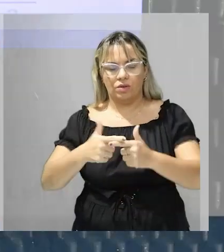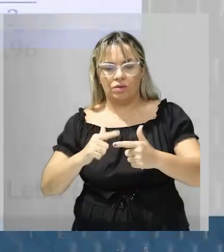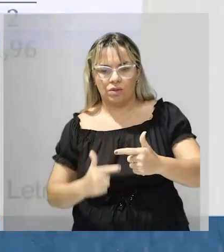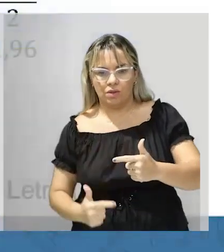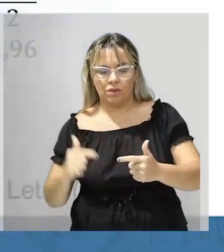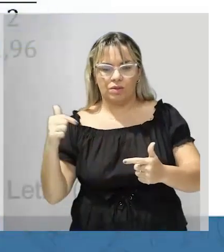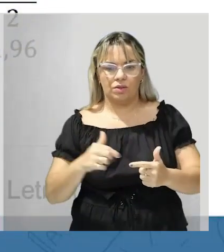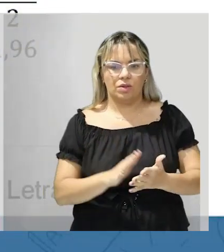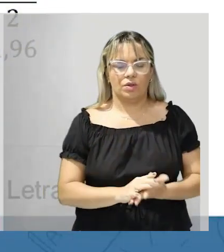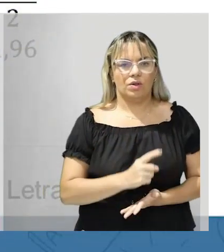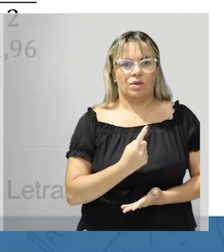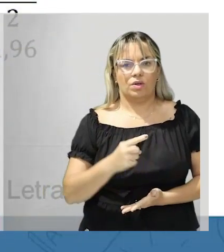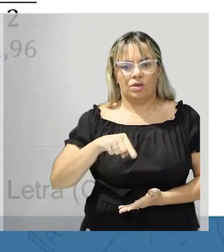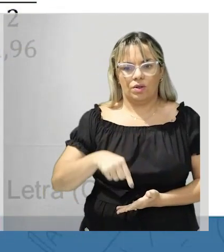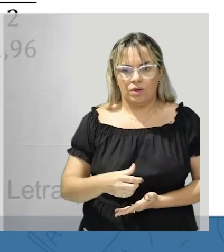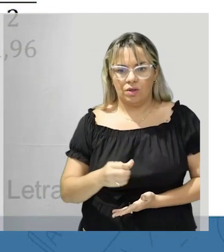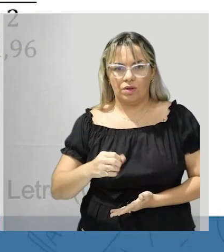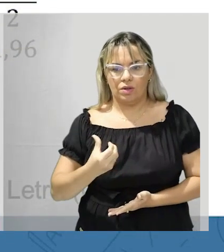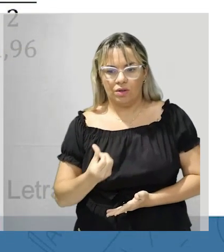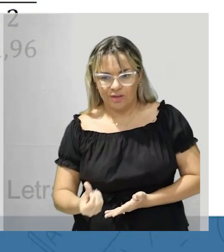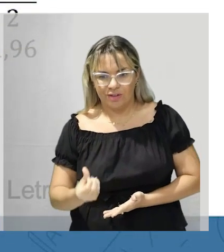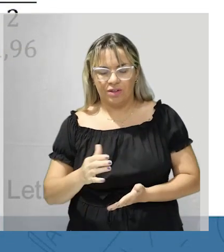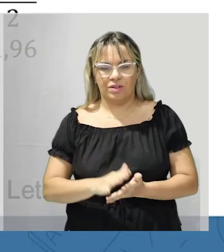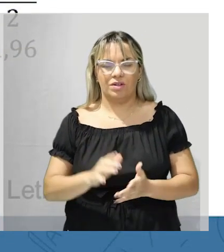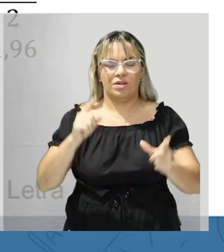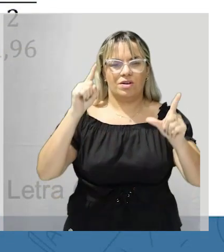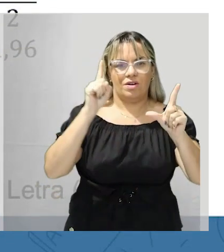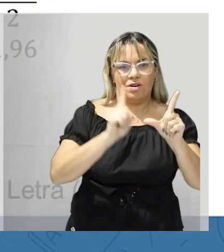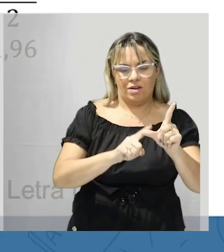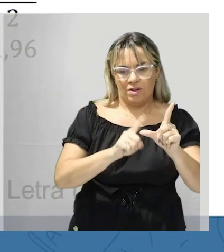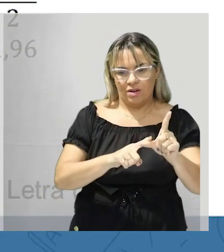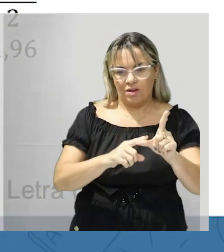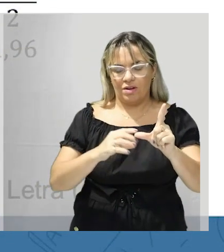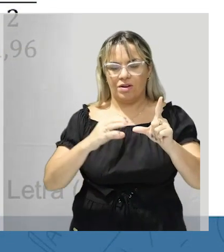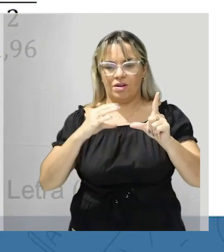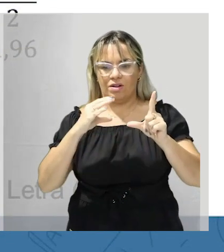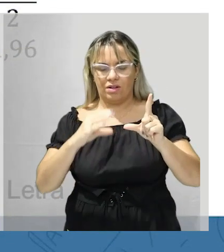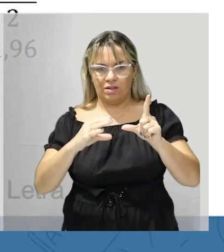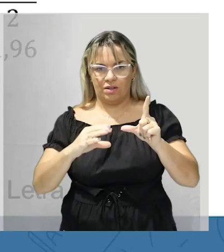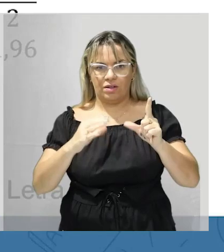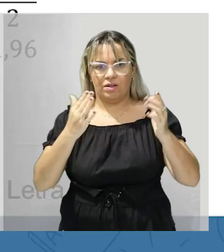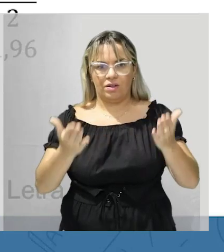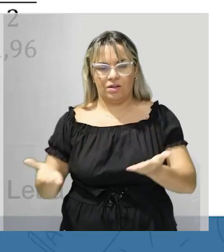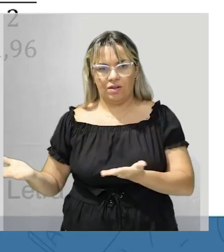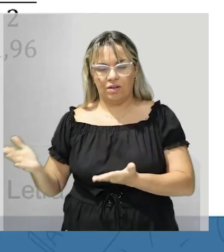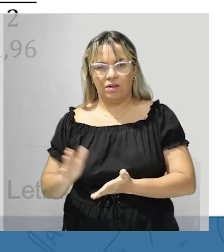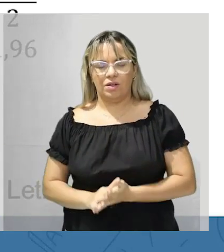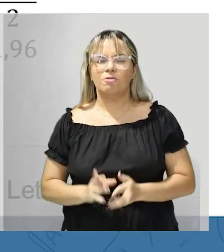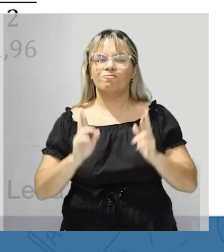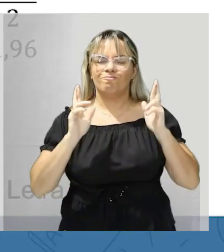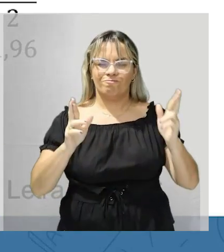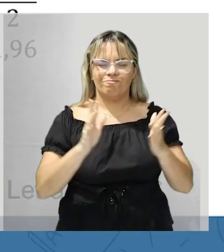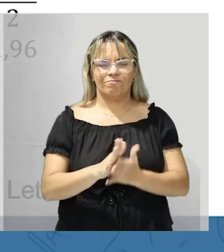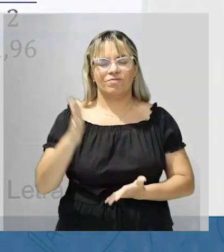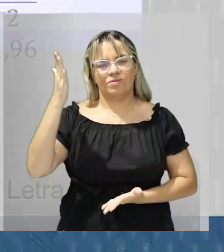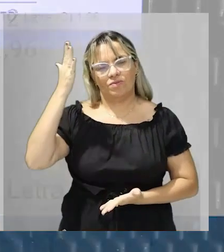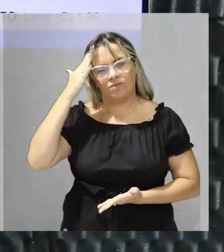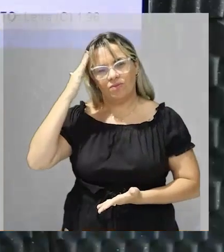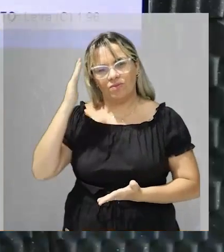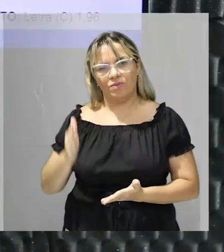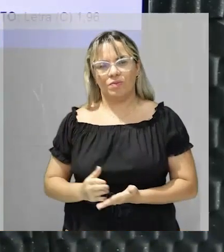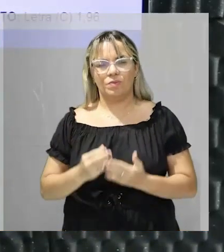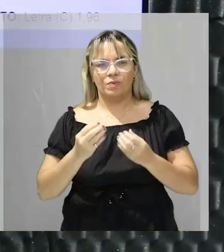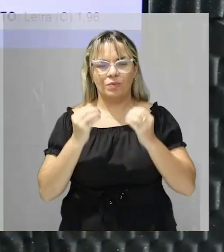a nossa mediana de 1,96 e lá os nossos gabaritos já está na letra C Espero que você tenha compreendido